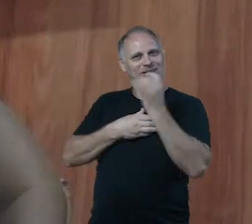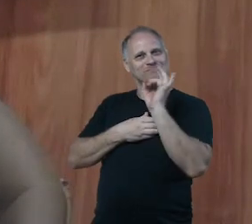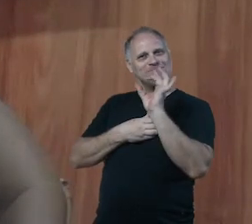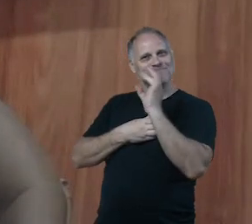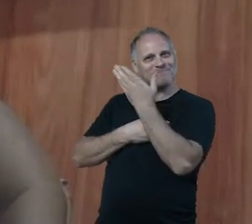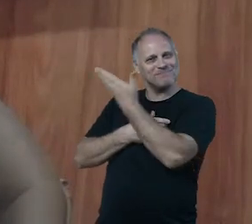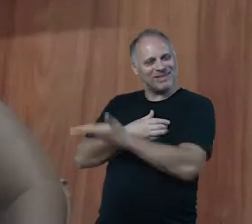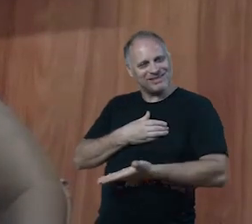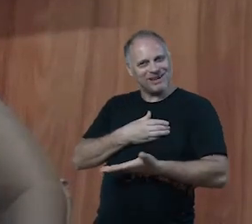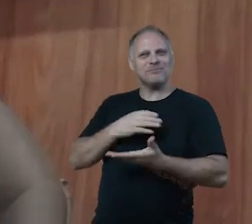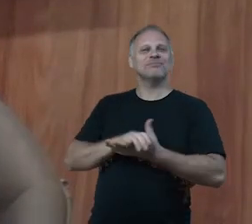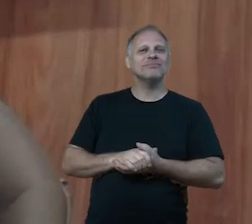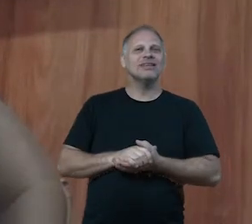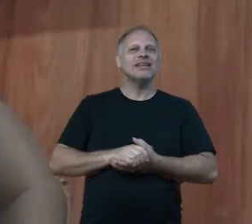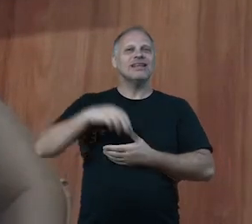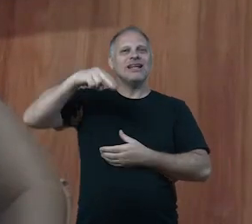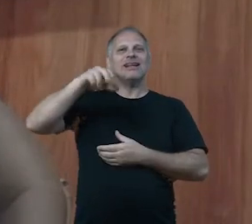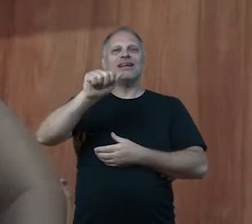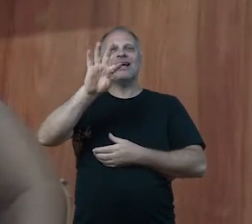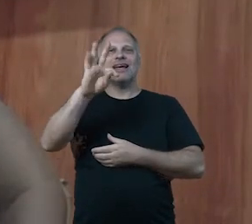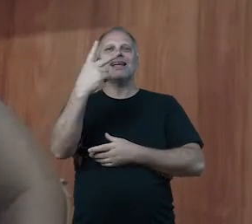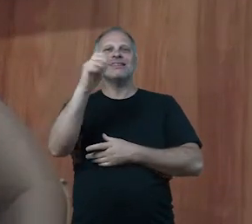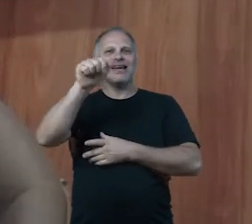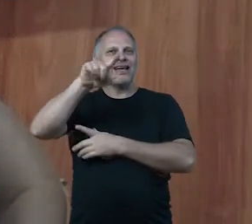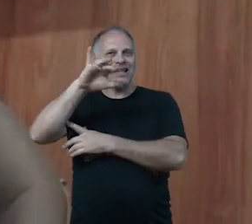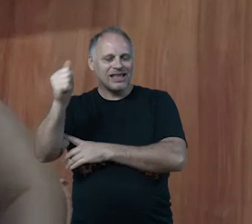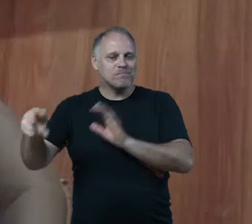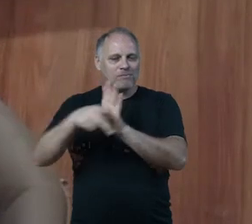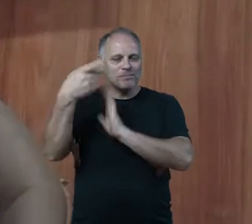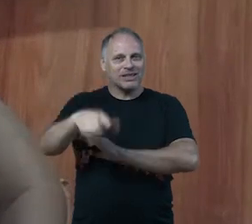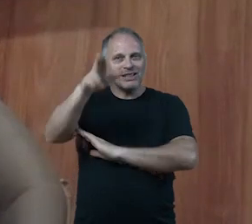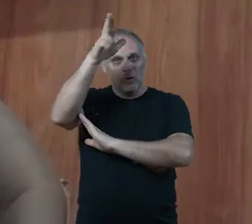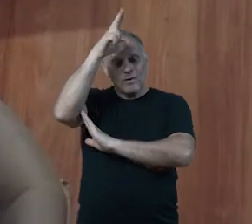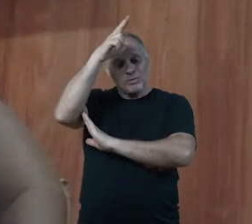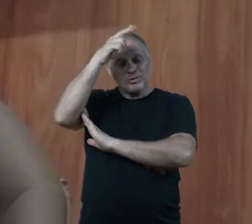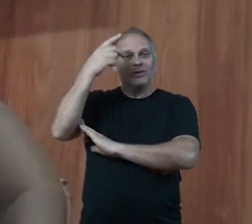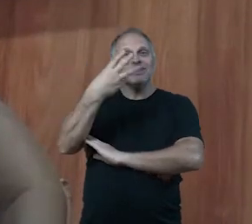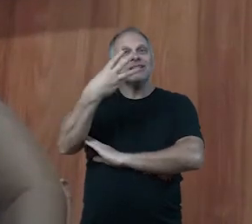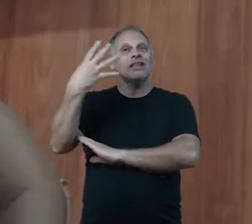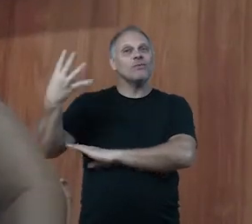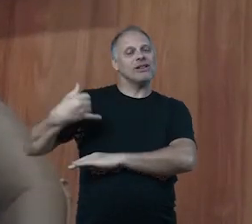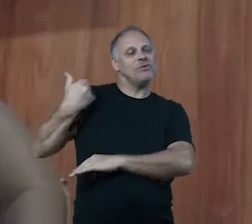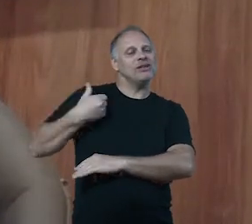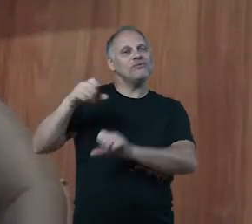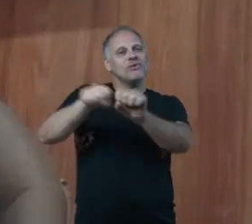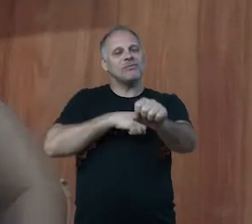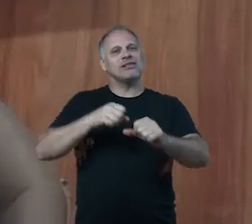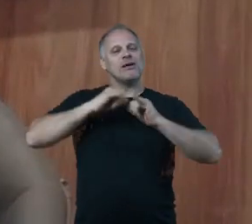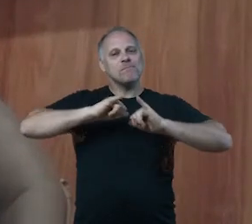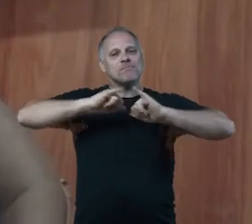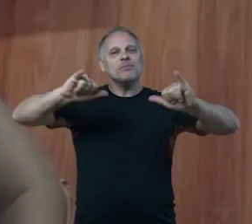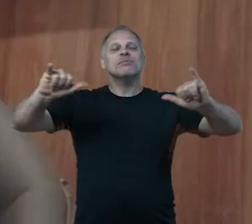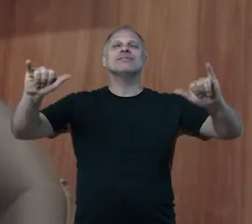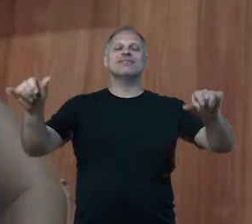convidada muito, muito especial, Natália Schwetz, natural aqui de Novo Hamburgo, 34 anos, formada em publicidade